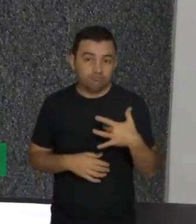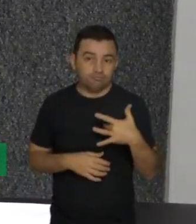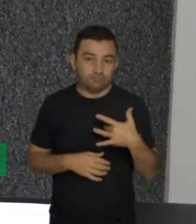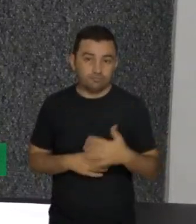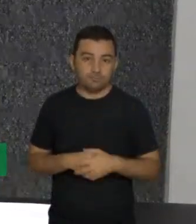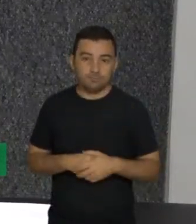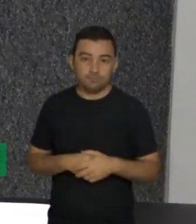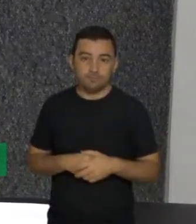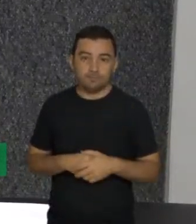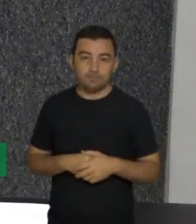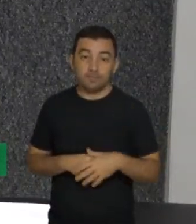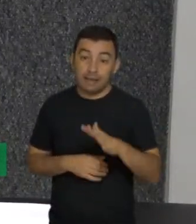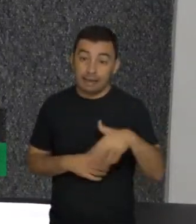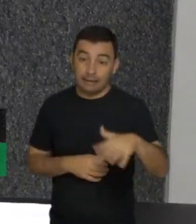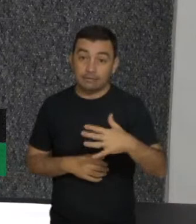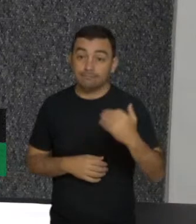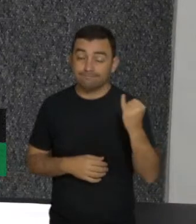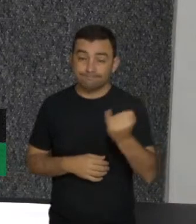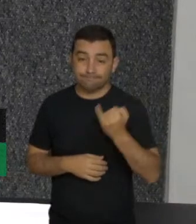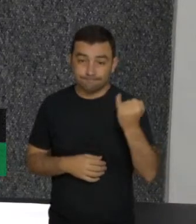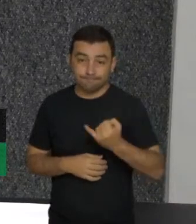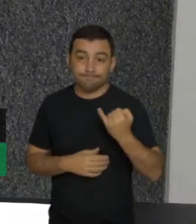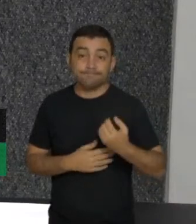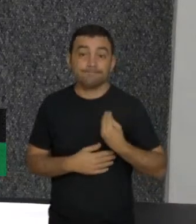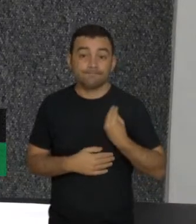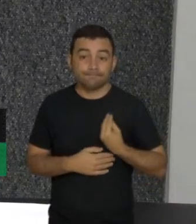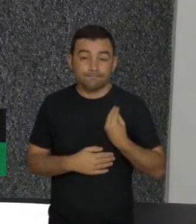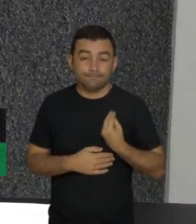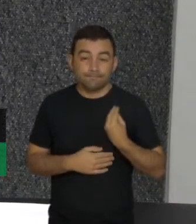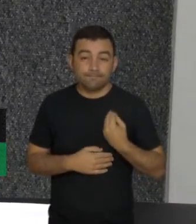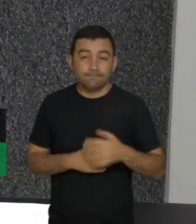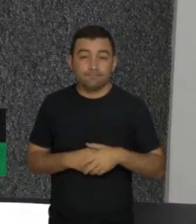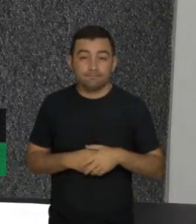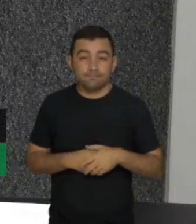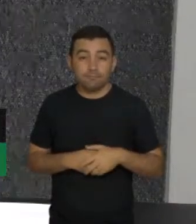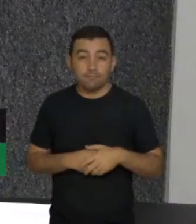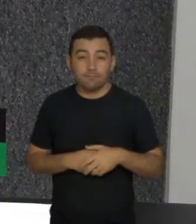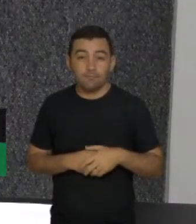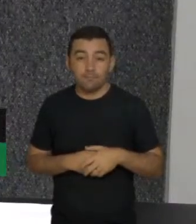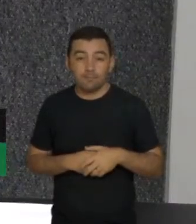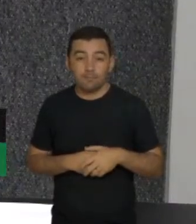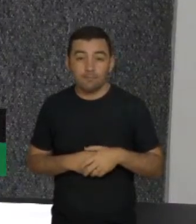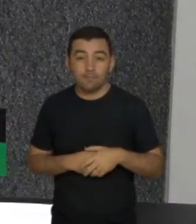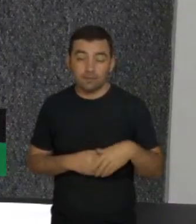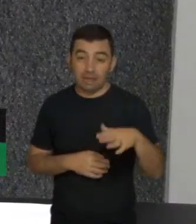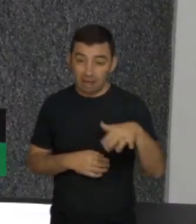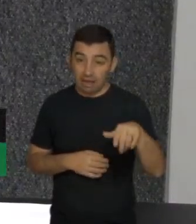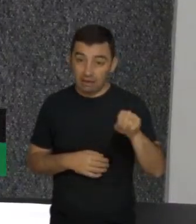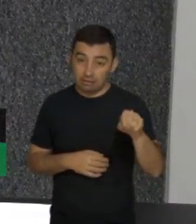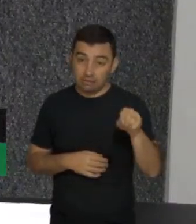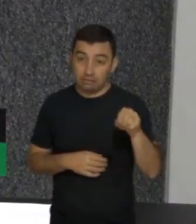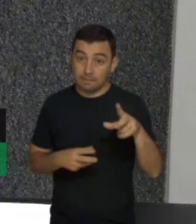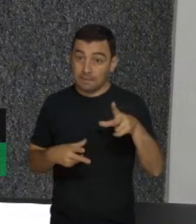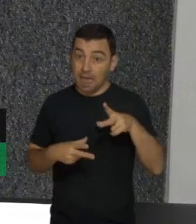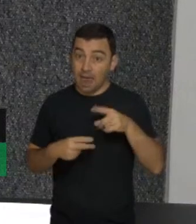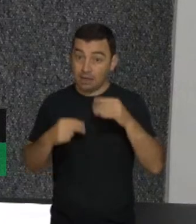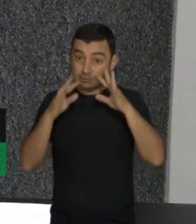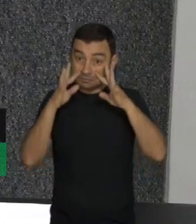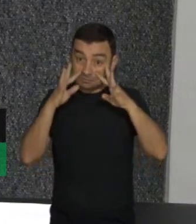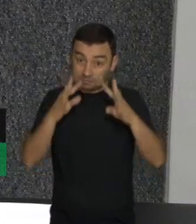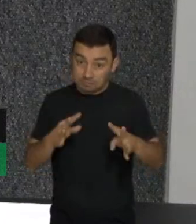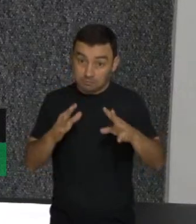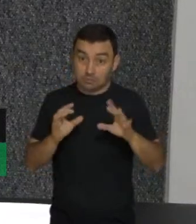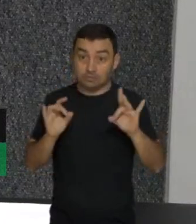área Vital para todos nós e uma área que merece atenção toda